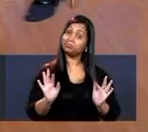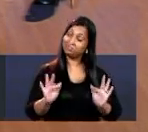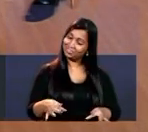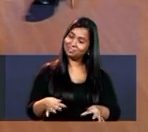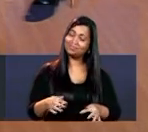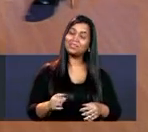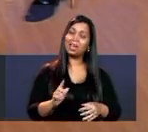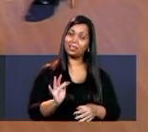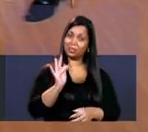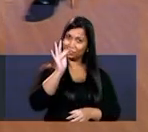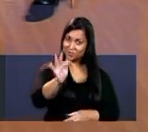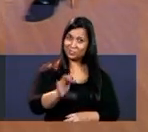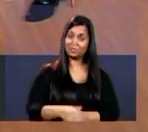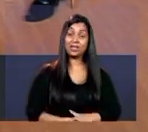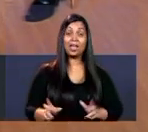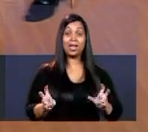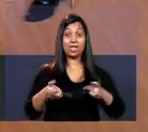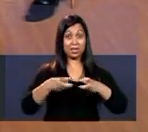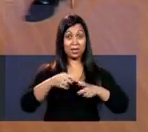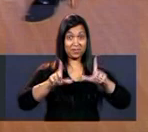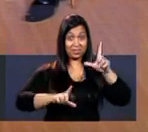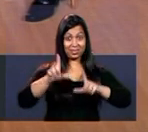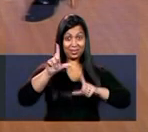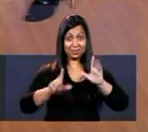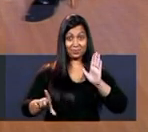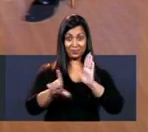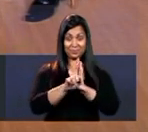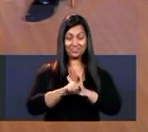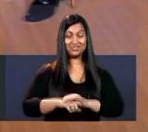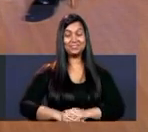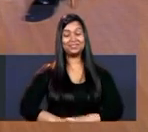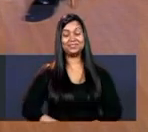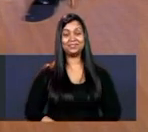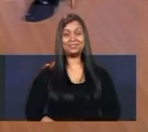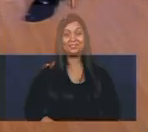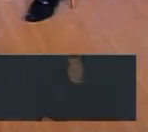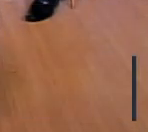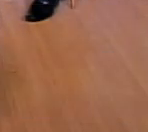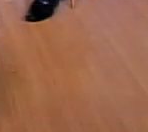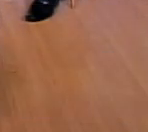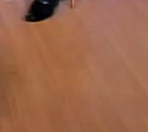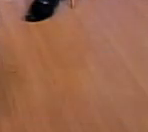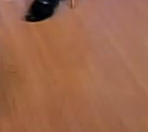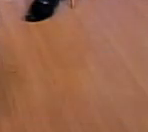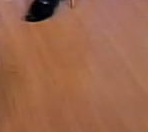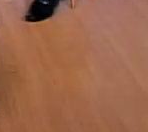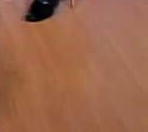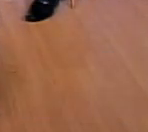www.riopreto.sp.leg.br. A gente fica por aqui. Até a próxima. TV Câmara, o canal do Legislativo.